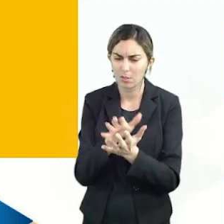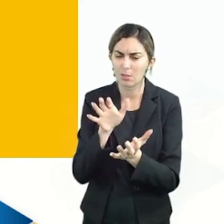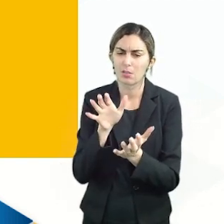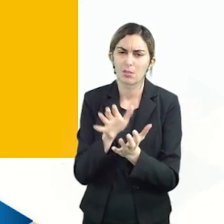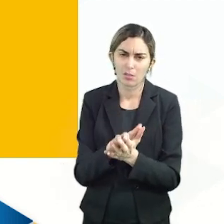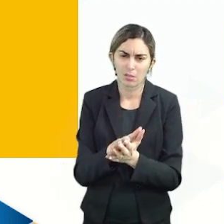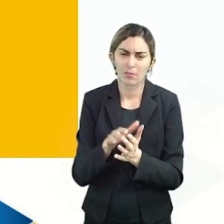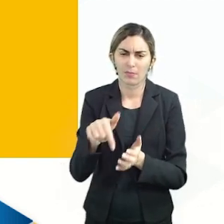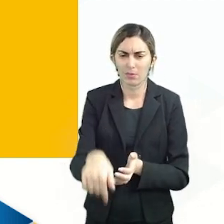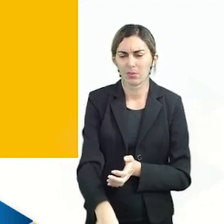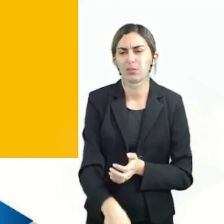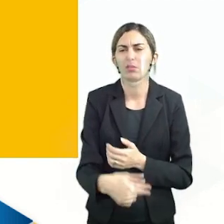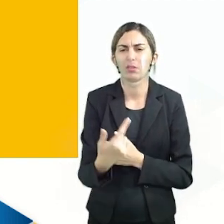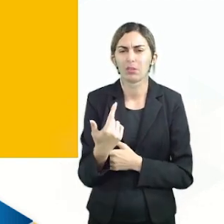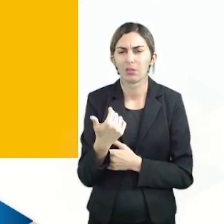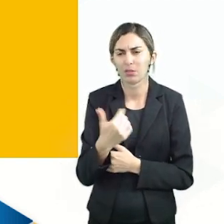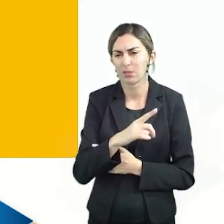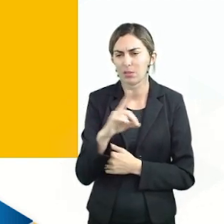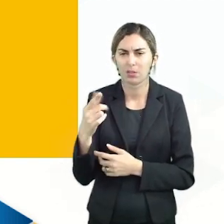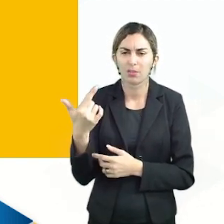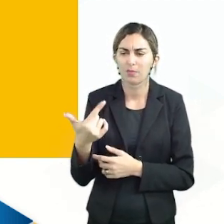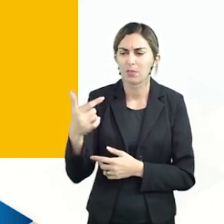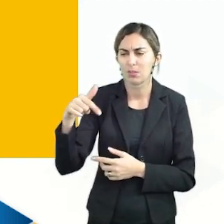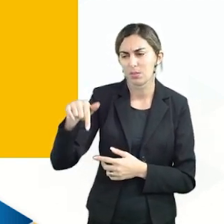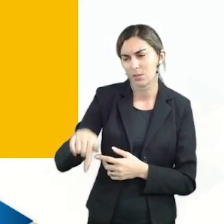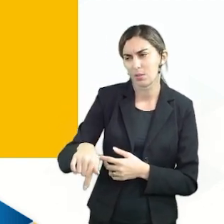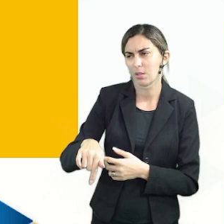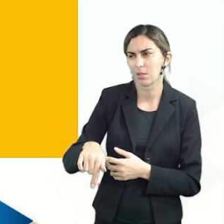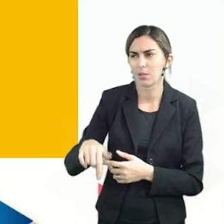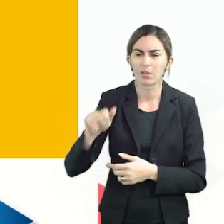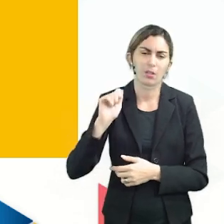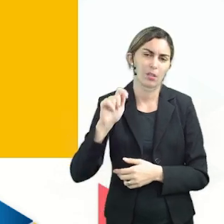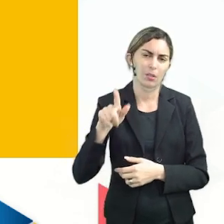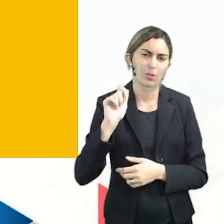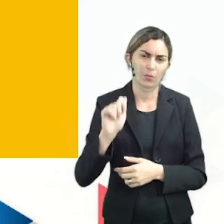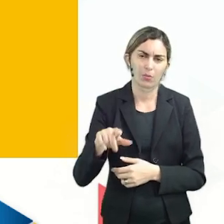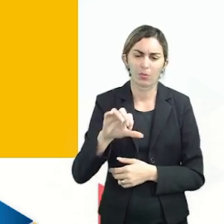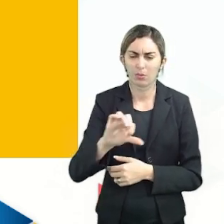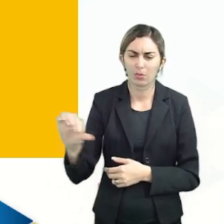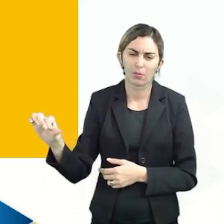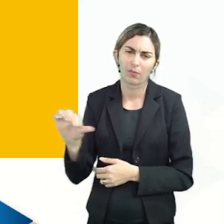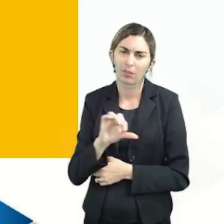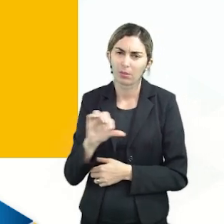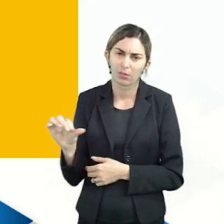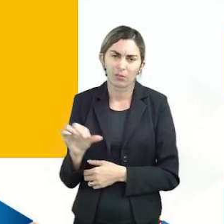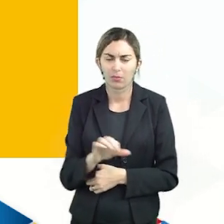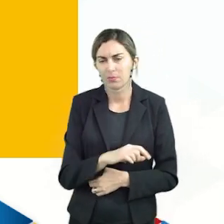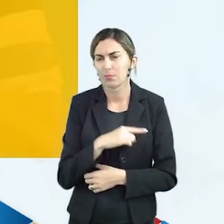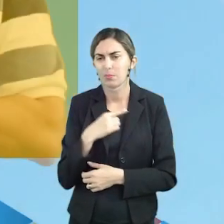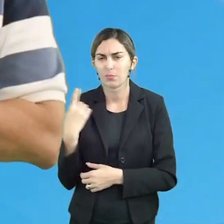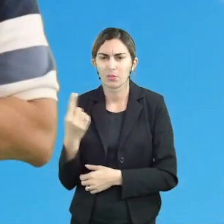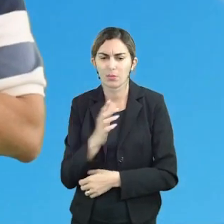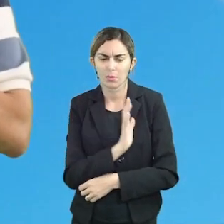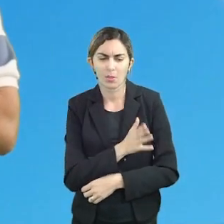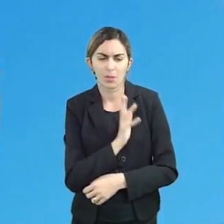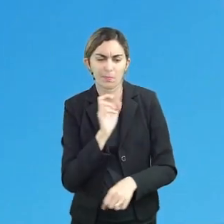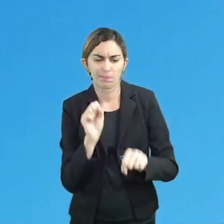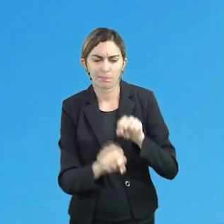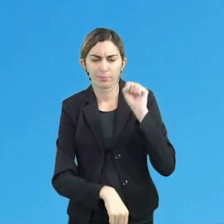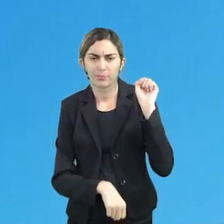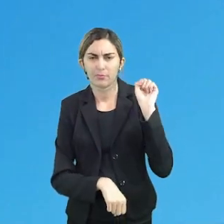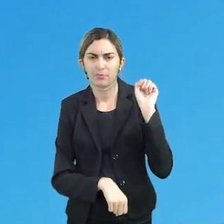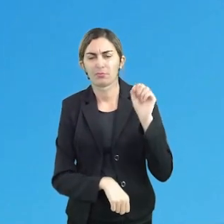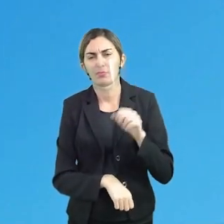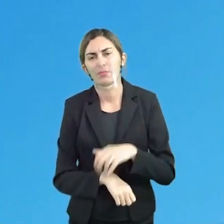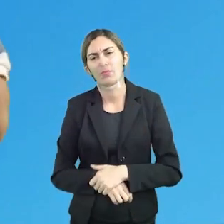Recife, estado de Pernambuco, no dia 27 de agosto de 99, de parada